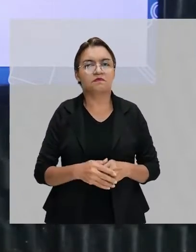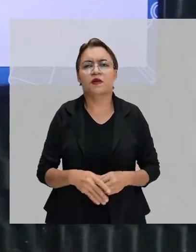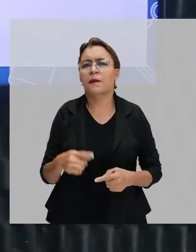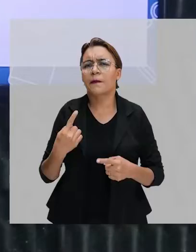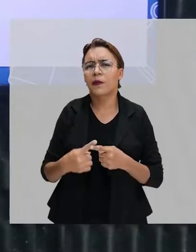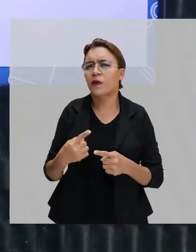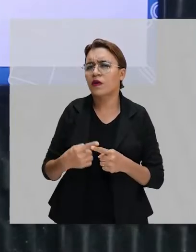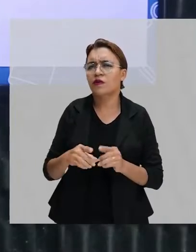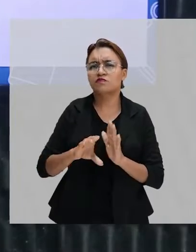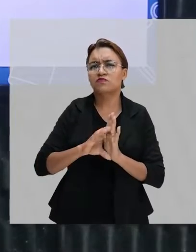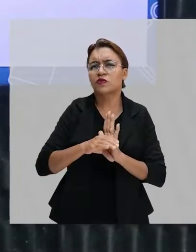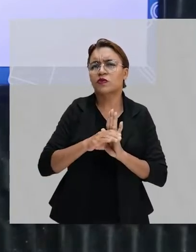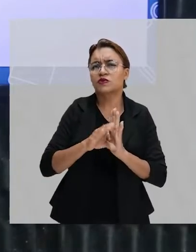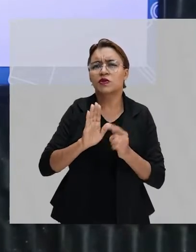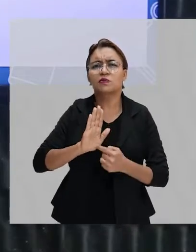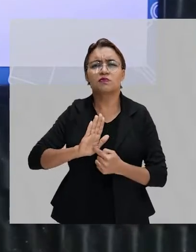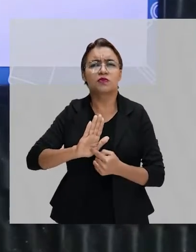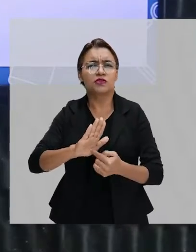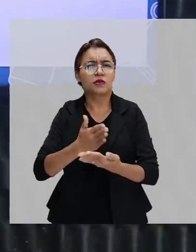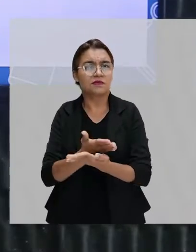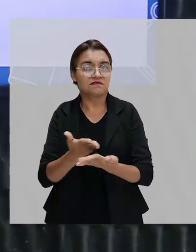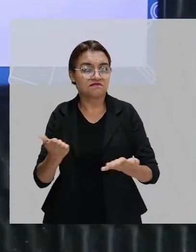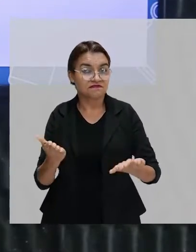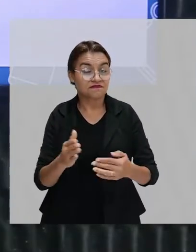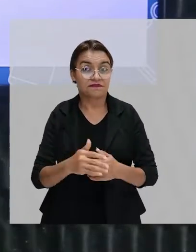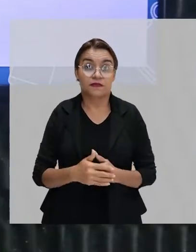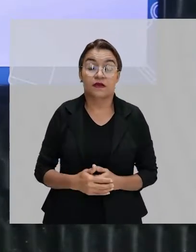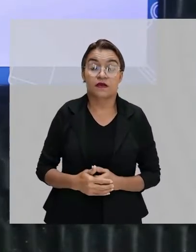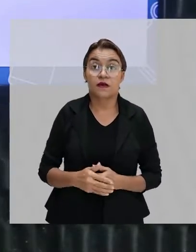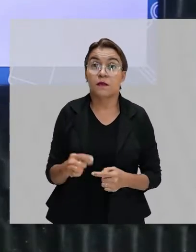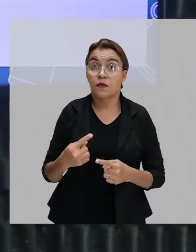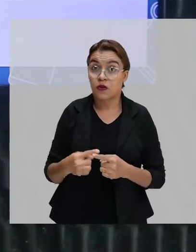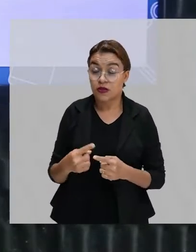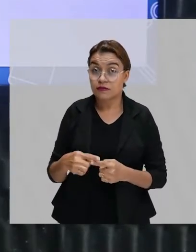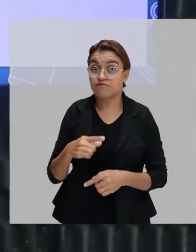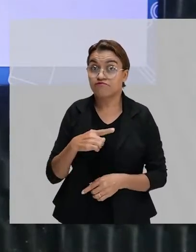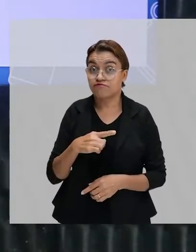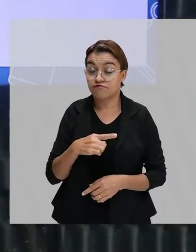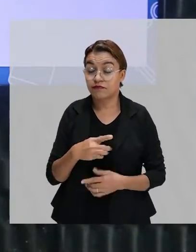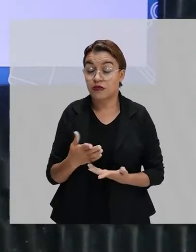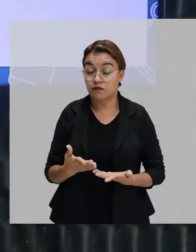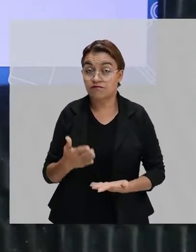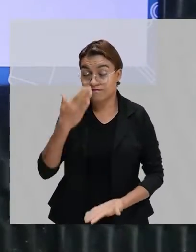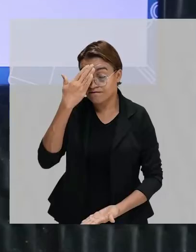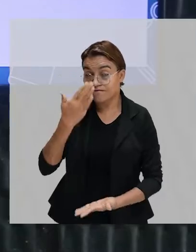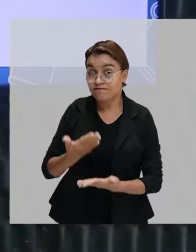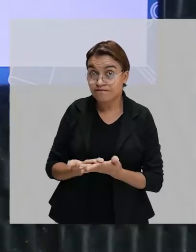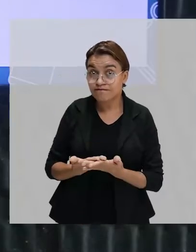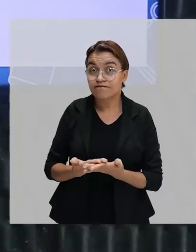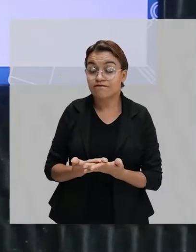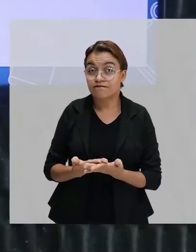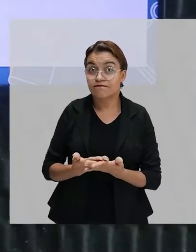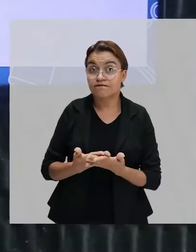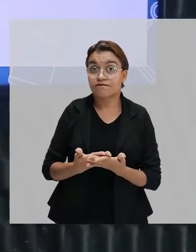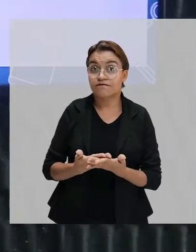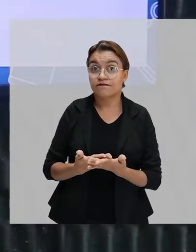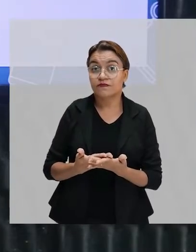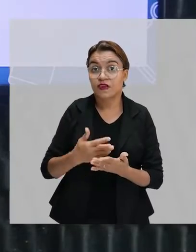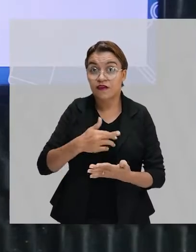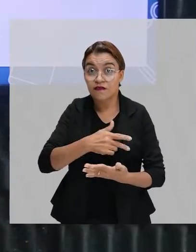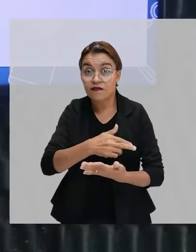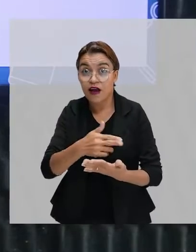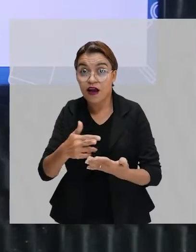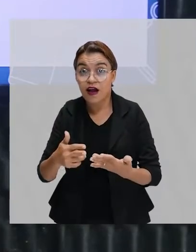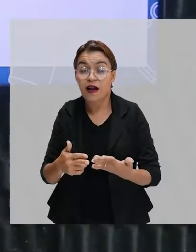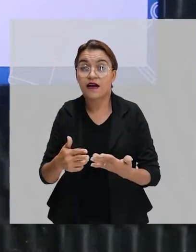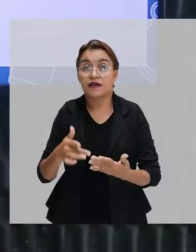trazendo o conceito de educação física para vocês porque eu tenho certeza que muitas pessoas já chegaram